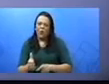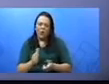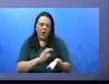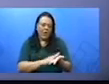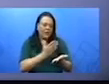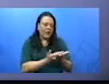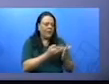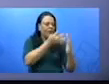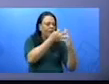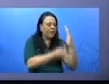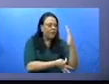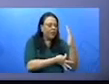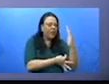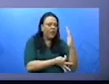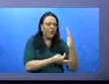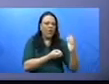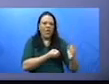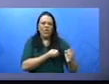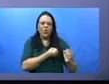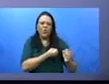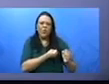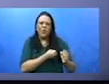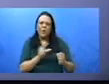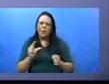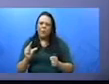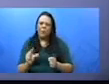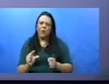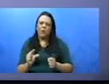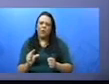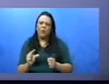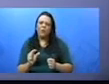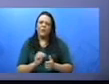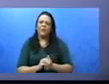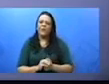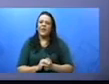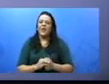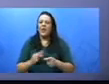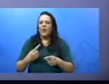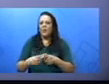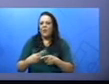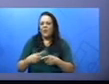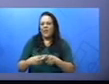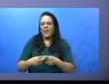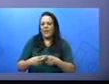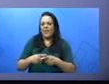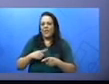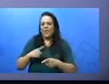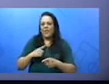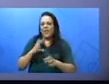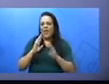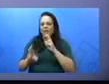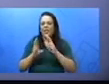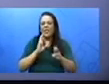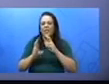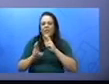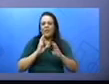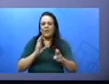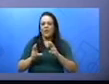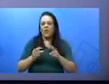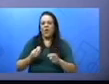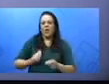não muito grandes, e envolvendo especialmente a sua realidade doméstica e social. Não são